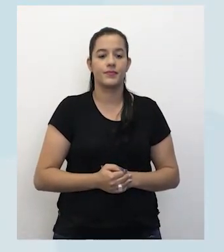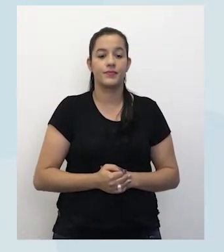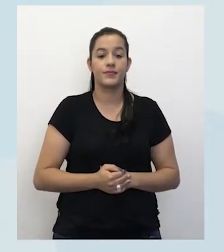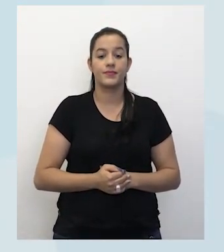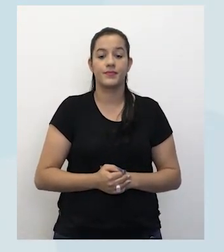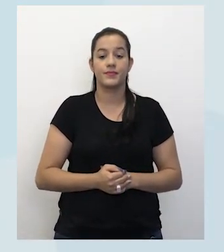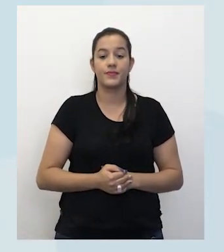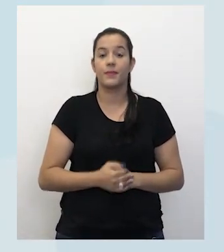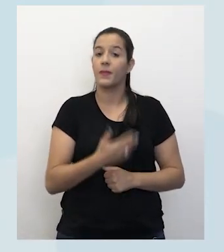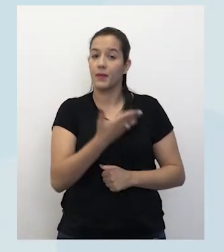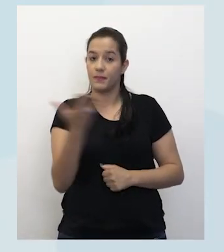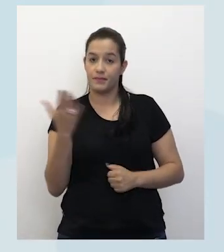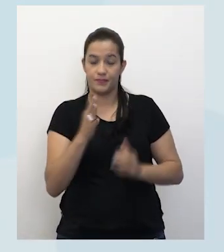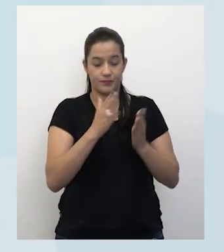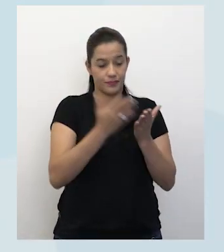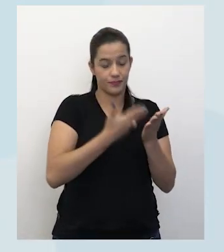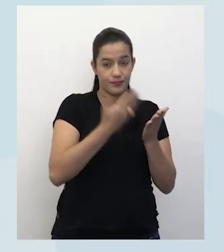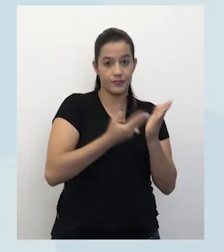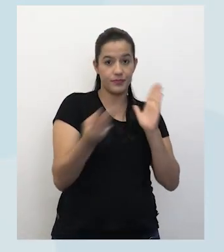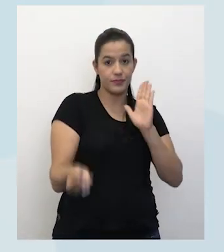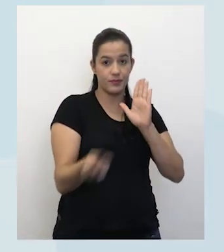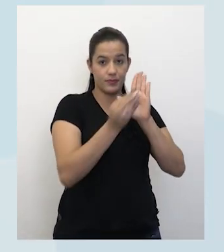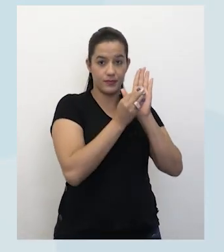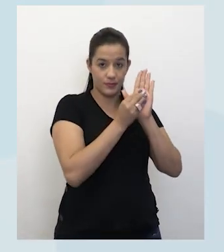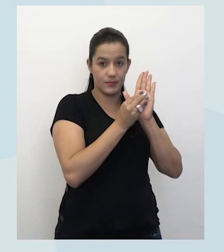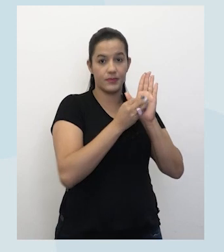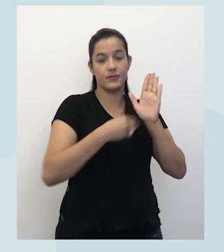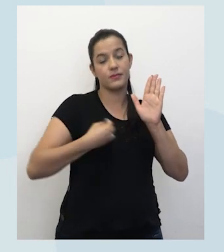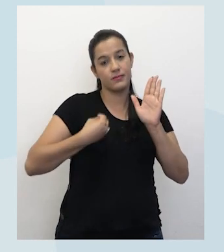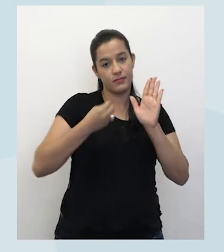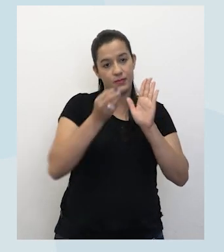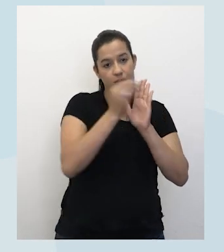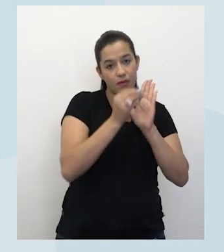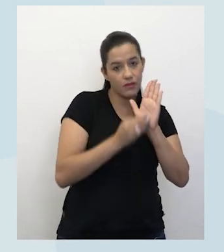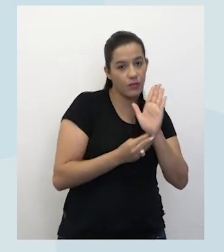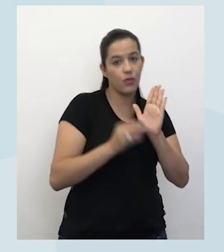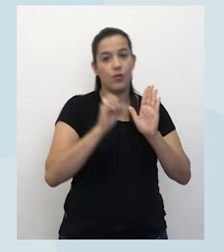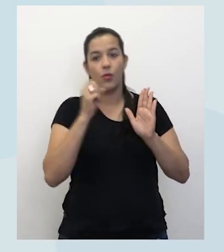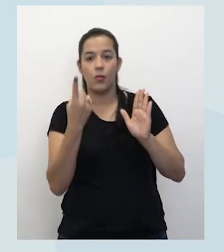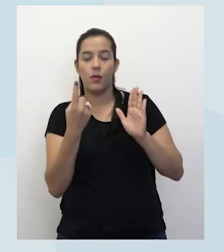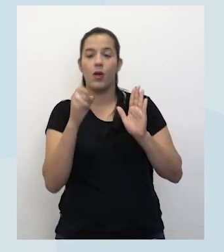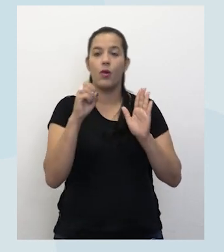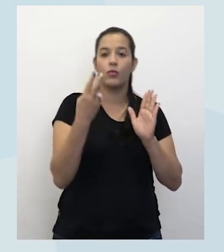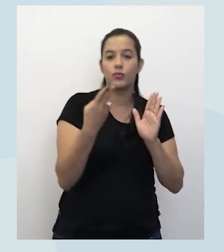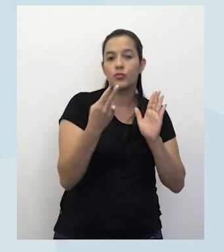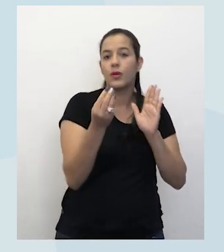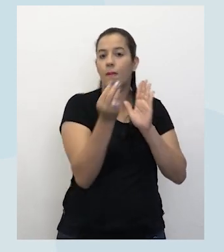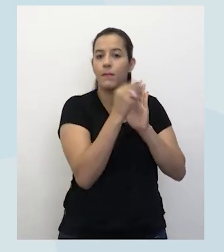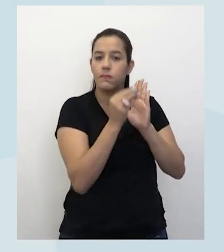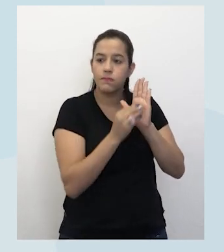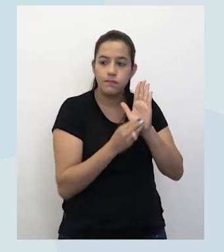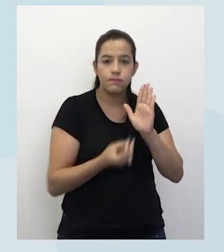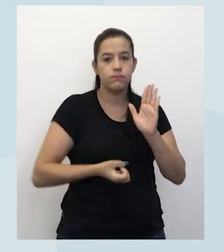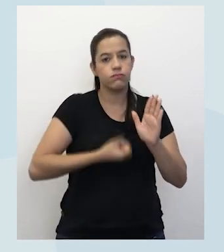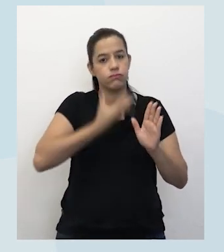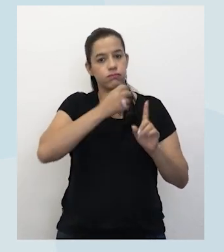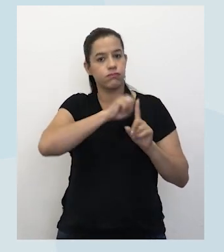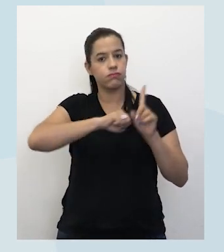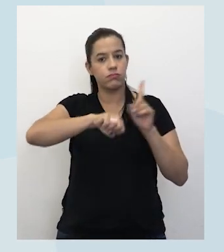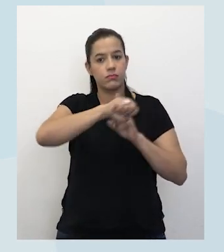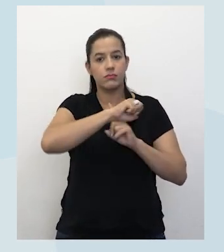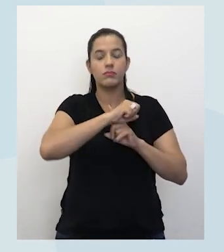Pense e anote no seu diário de práticas e vivências uma ou duas competências socioemocionais que